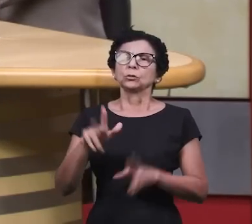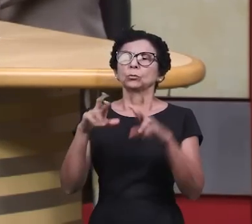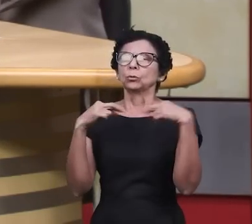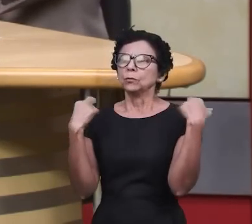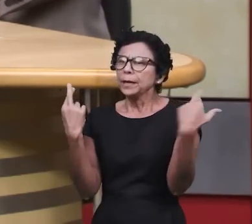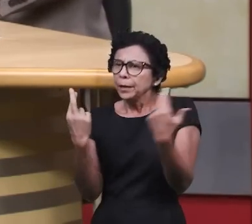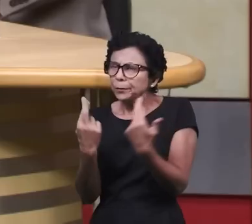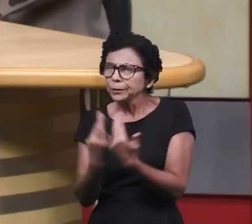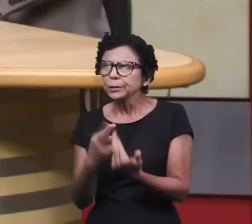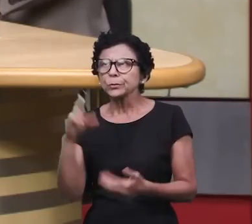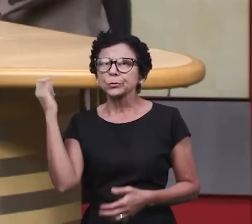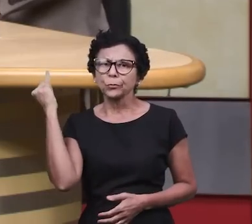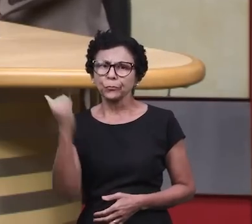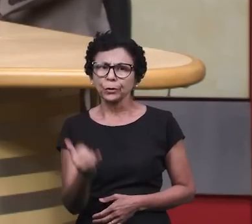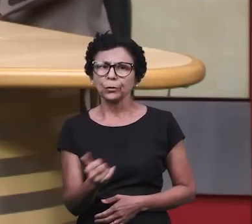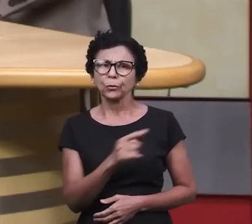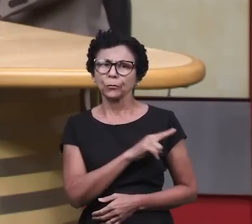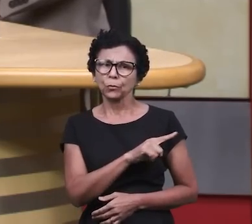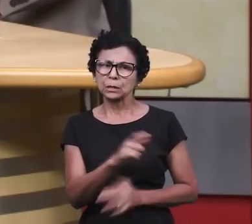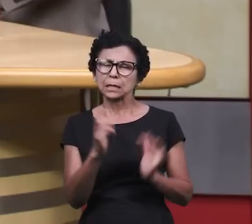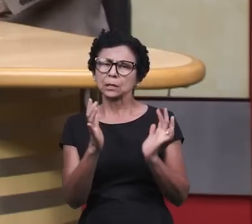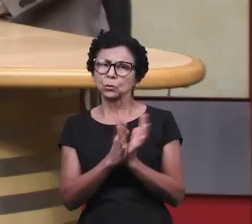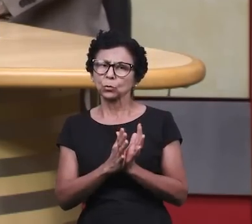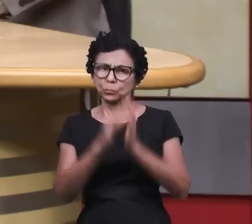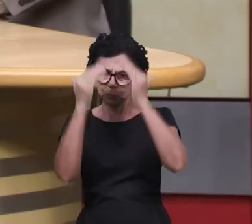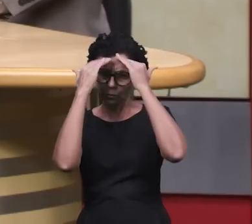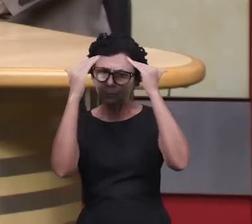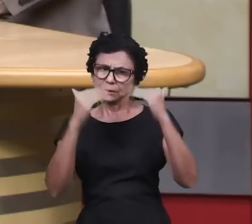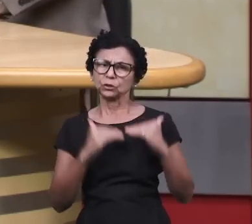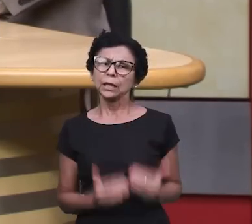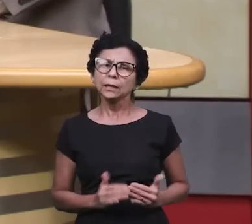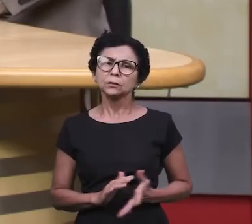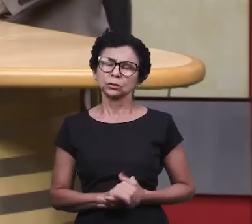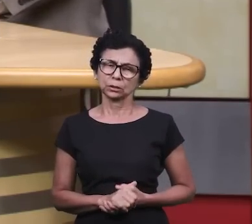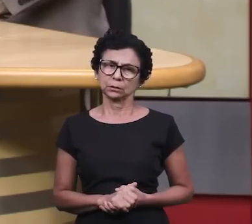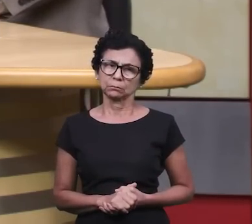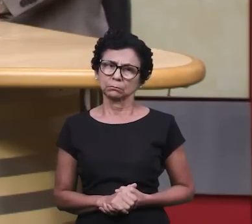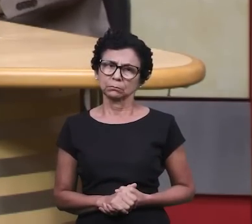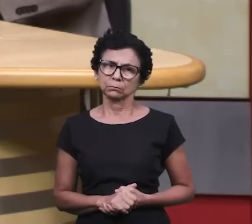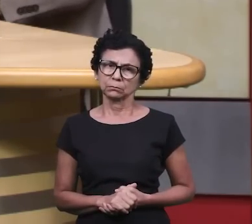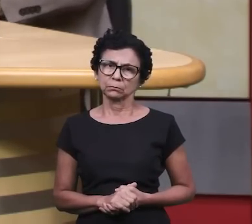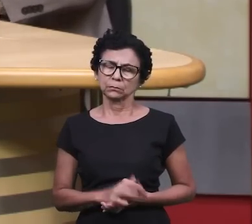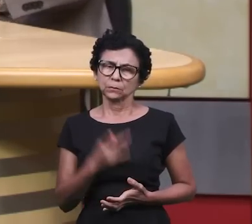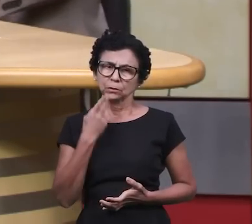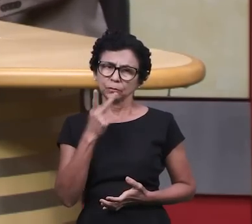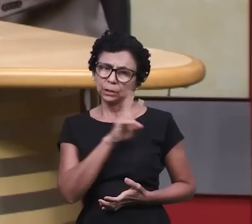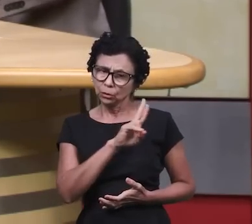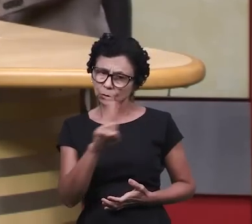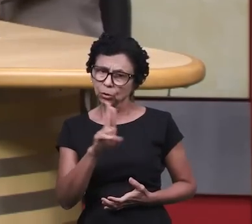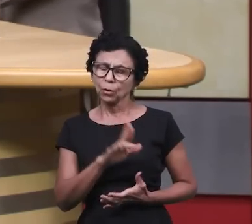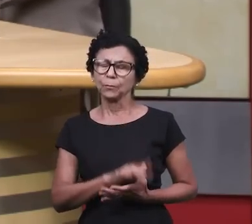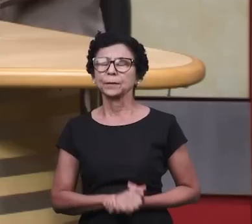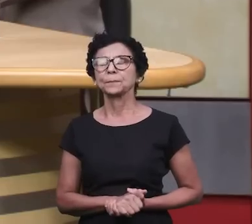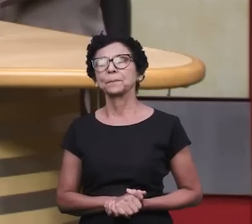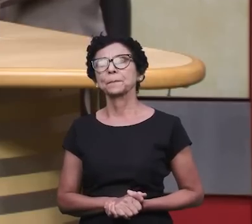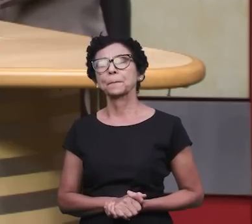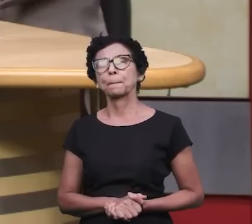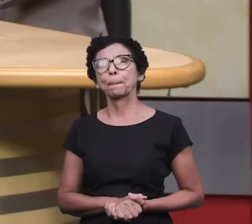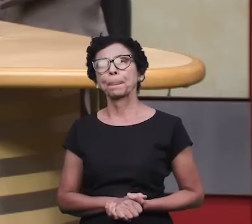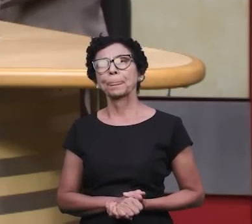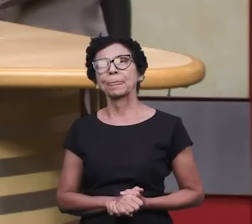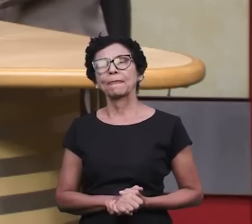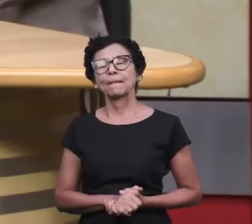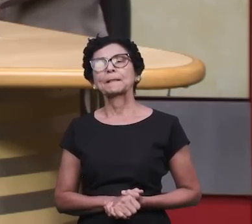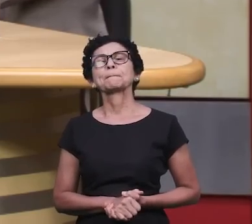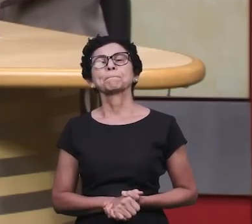estão em desobediência, eu falei que vocês tinham nome porque tinha uma mensagem. Aí reuniram, botaram o nome Maranata e o senhor